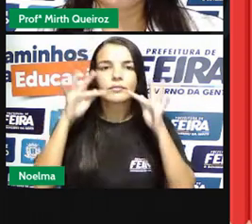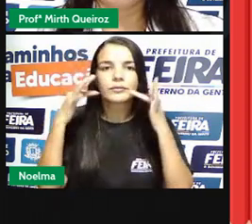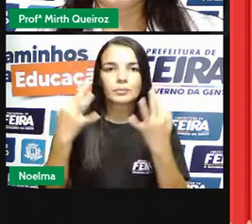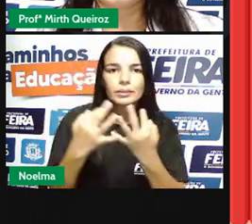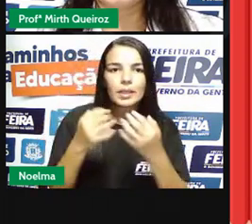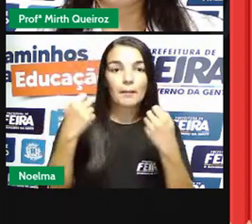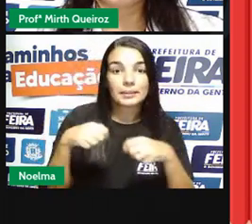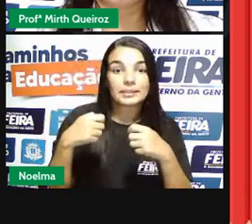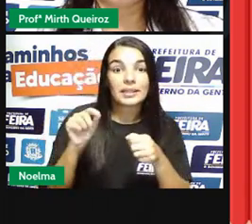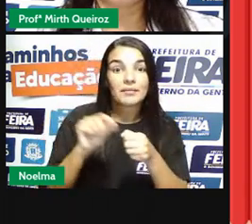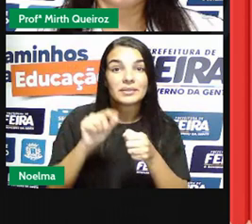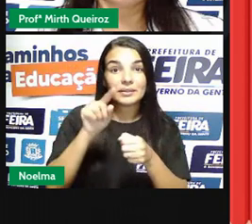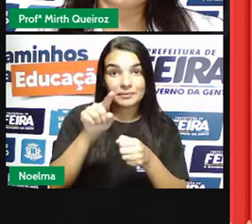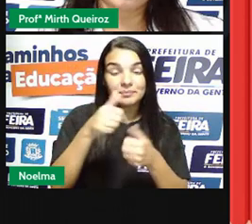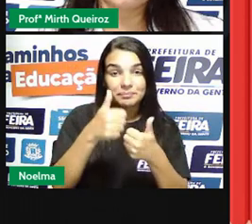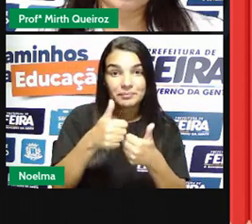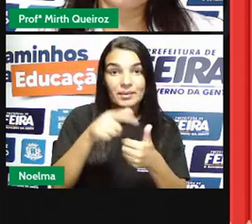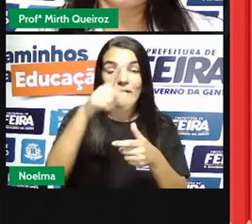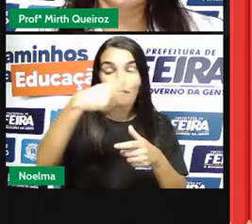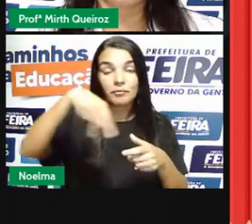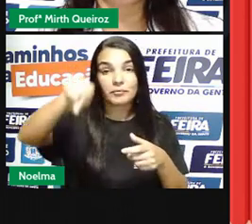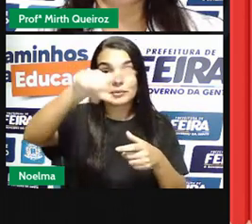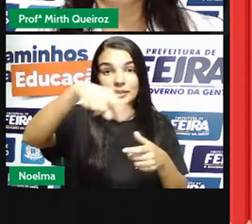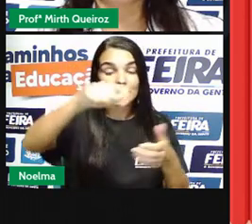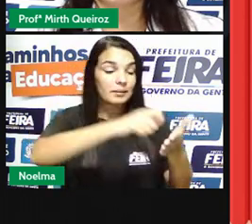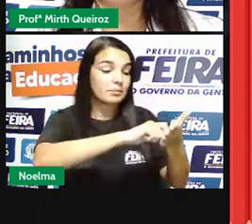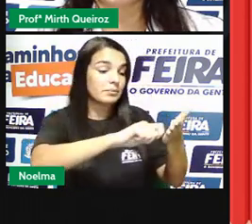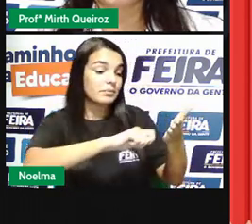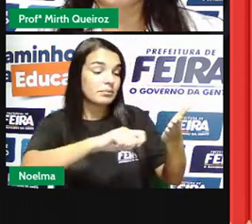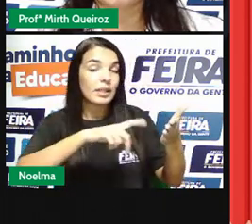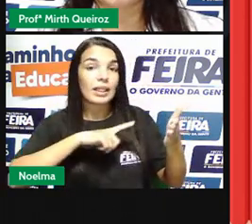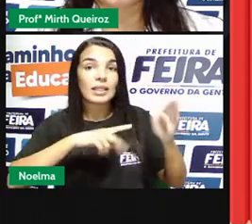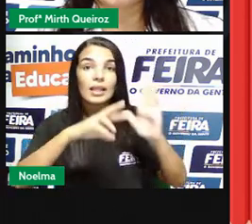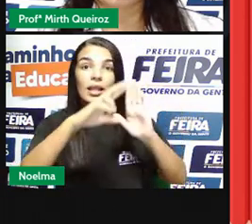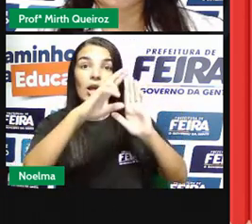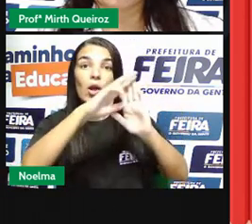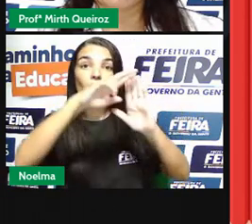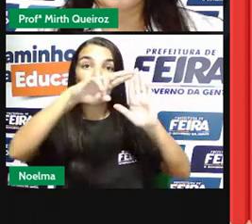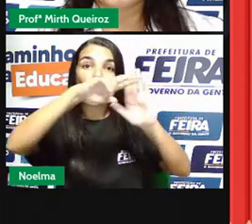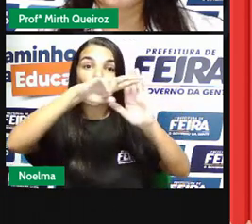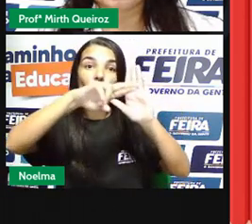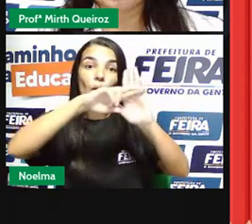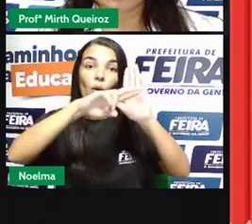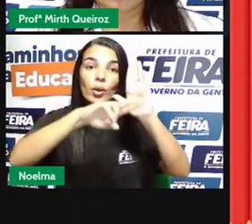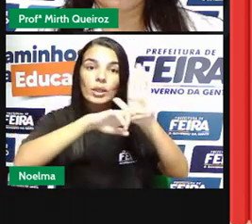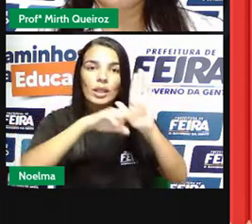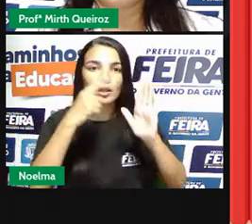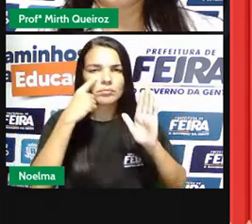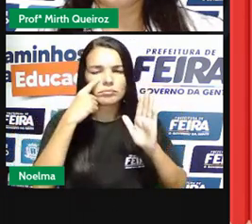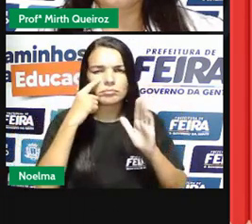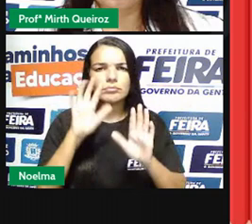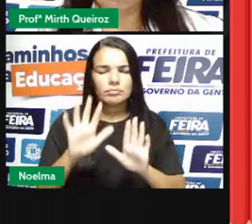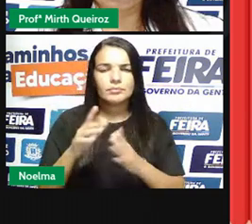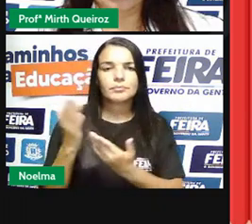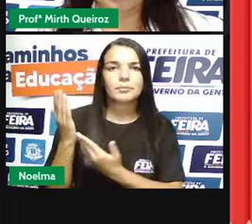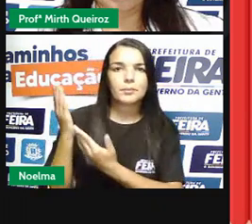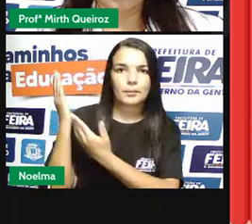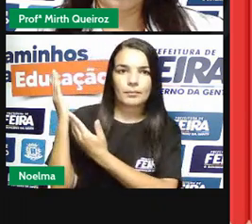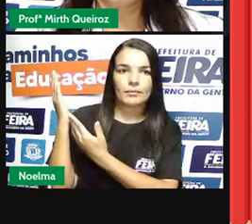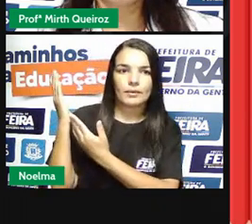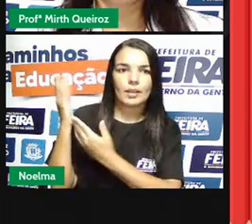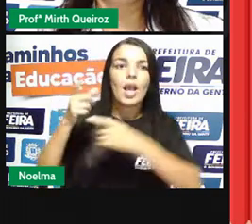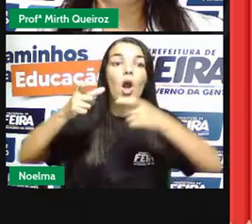de vocês para a escrita do texto teatral sugerimos um roteiro aqui que tava escrito logo abaixo aqui ó